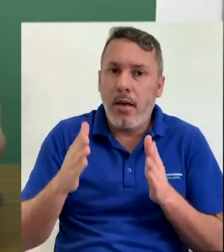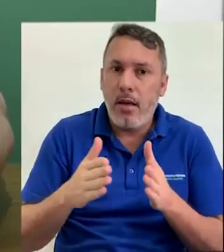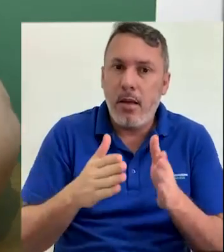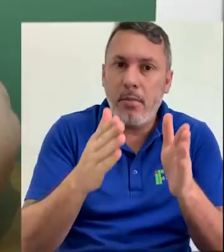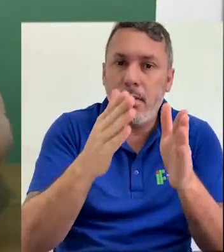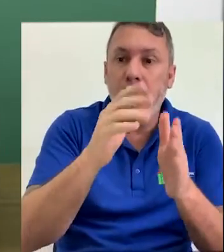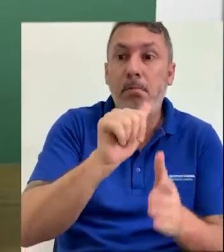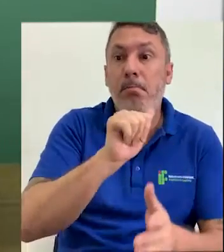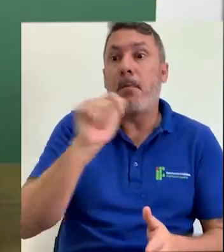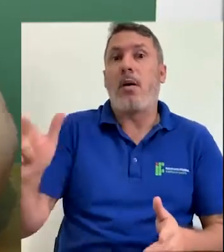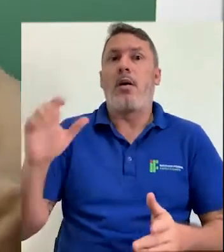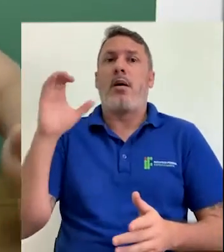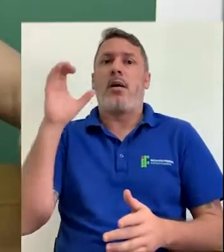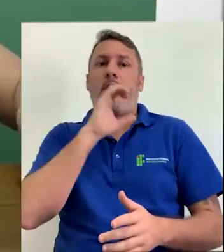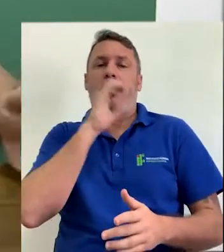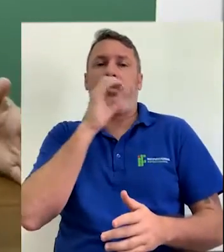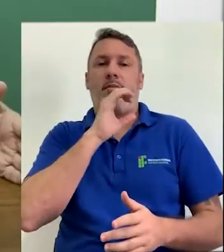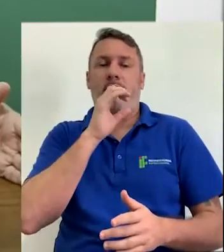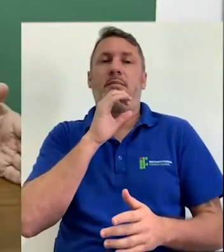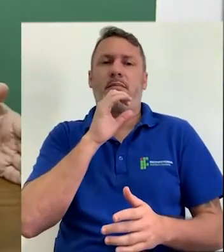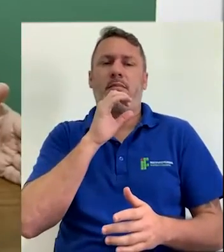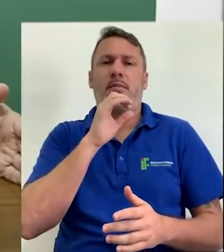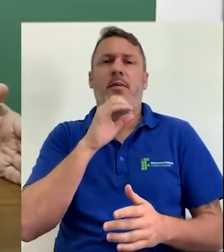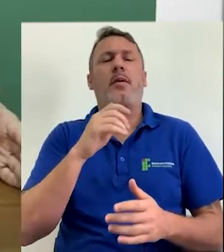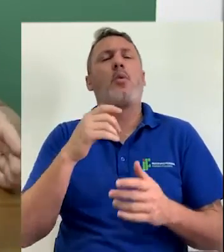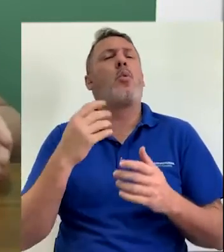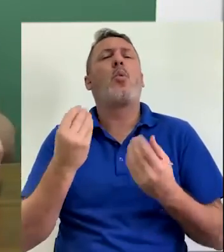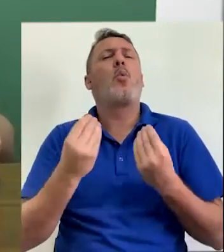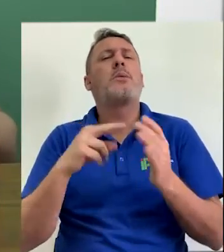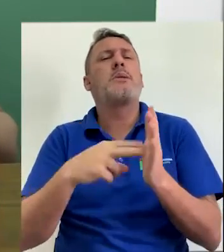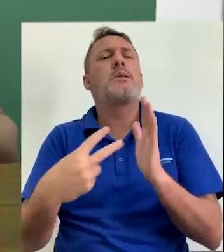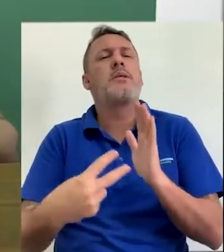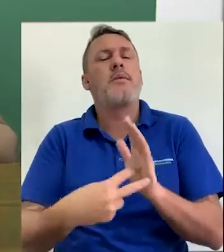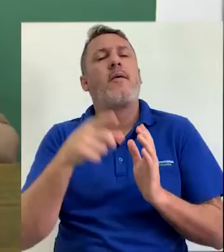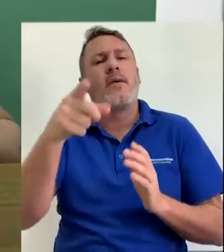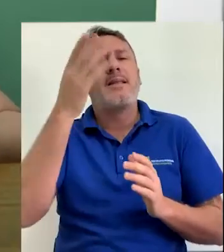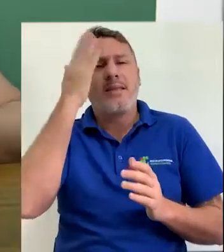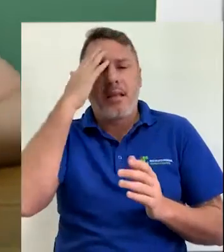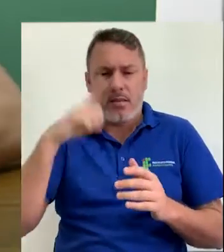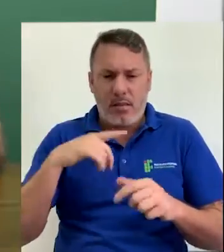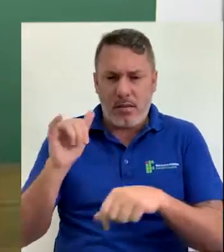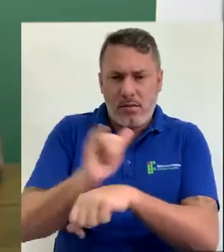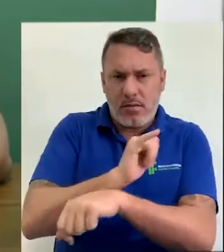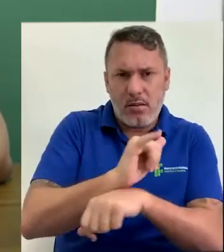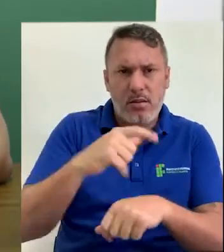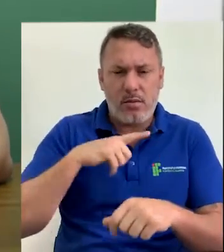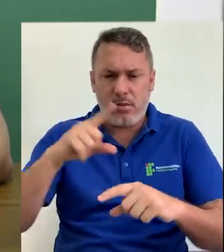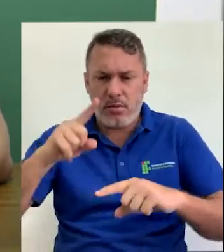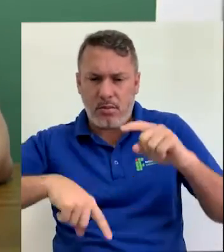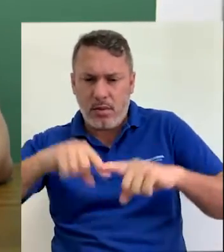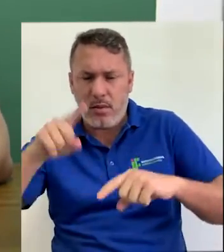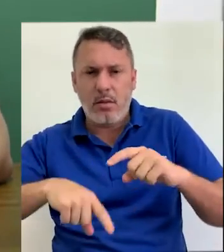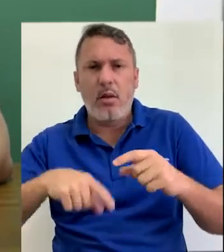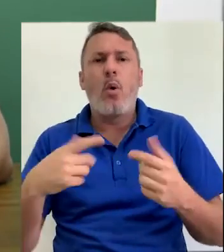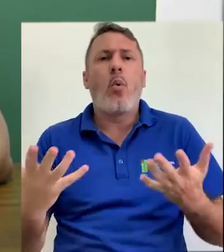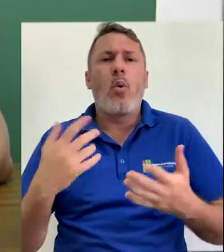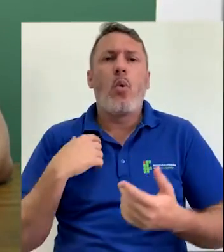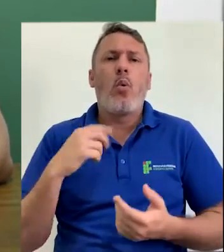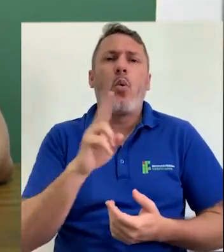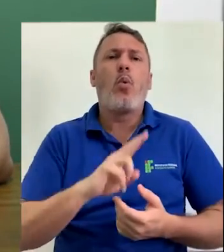Qual o direcionamento que eu dou dentro dessas ferramentas que eu tenho?